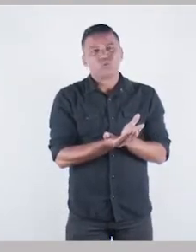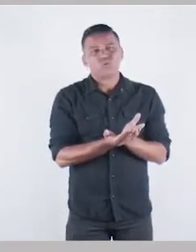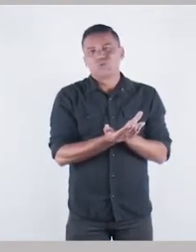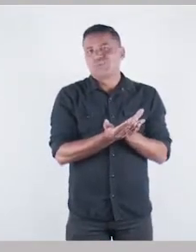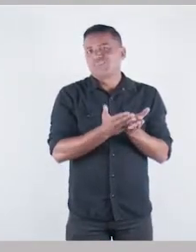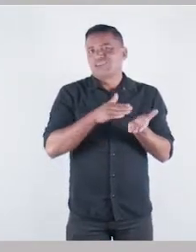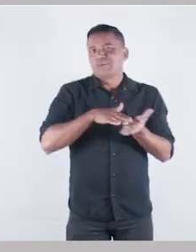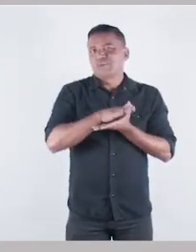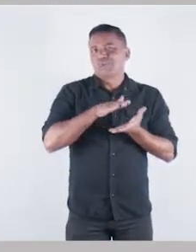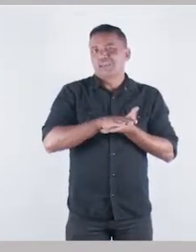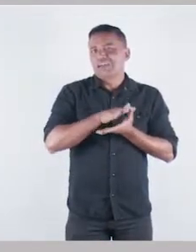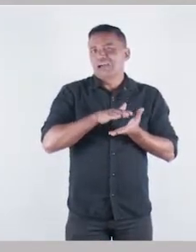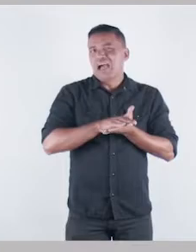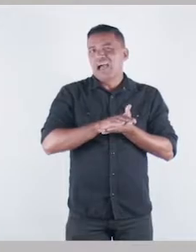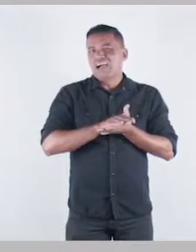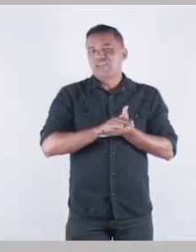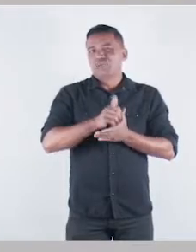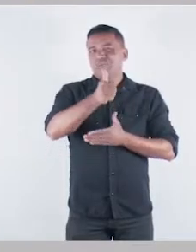em